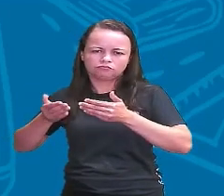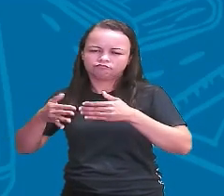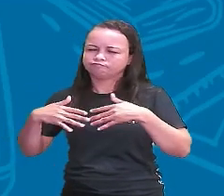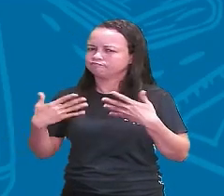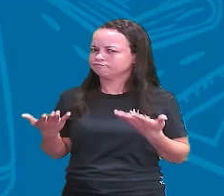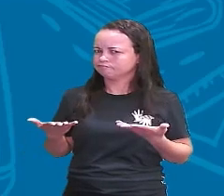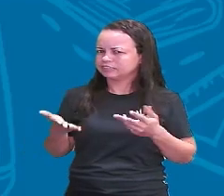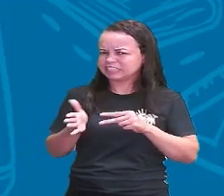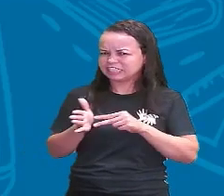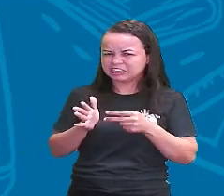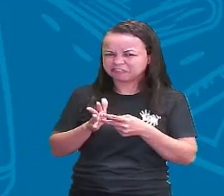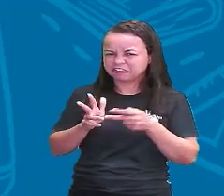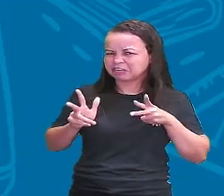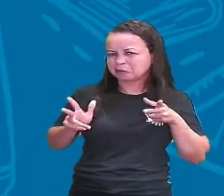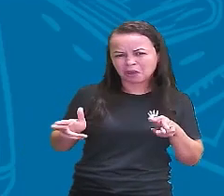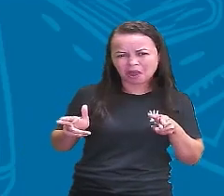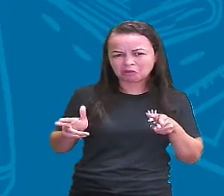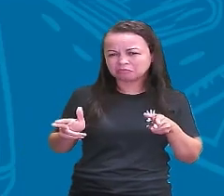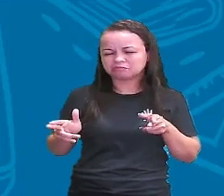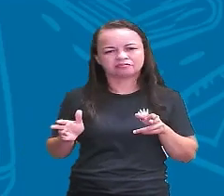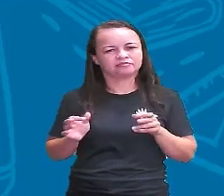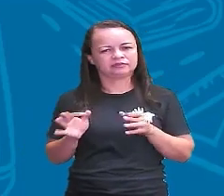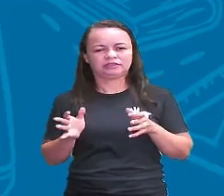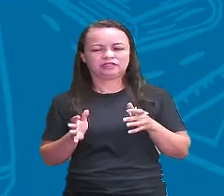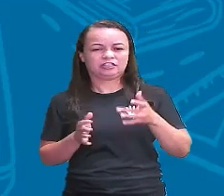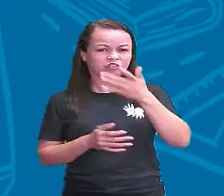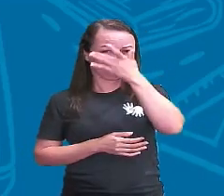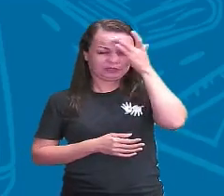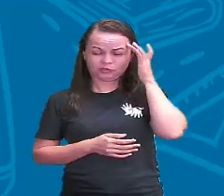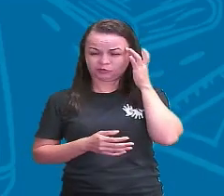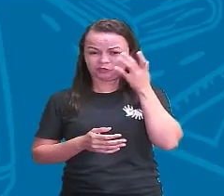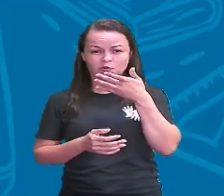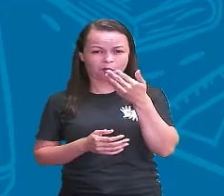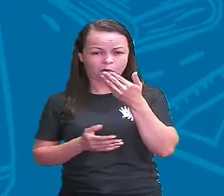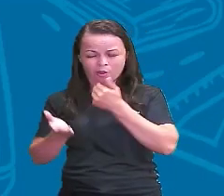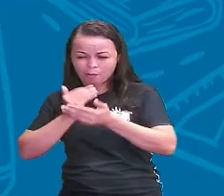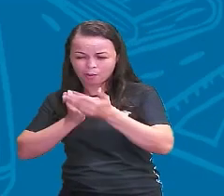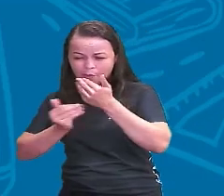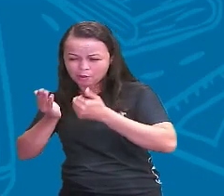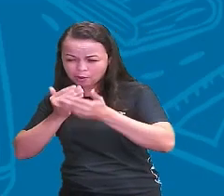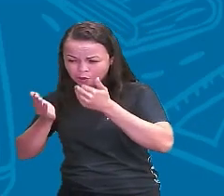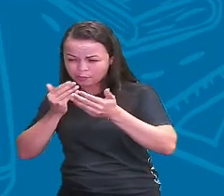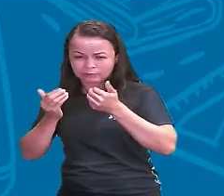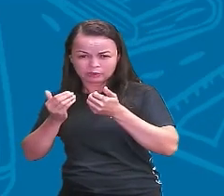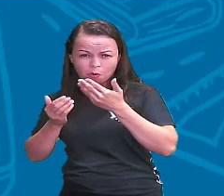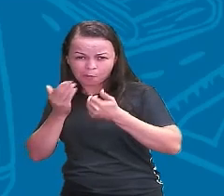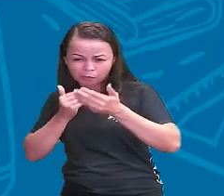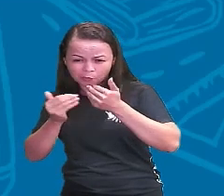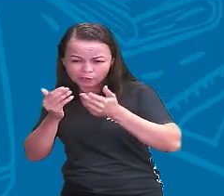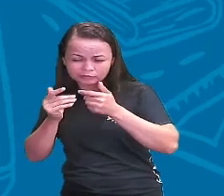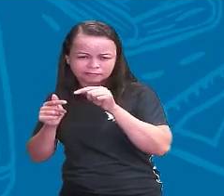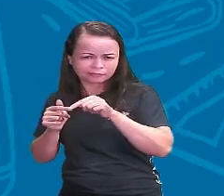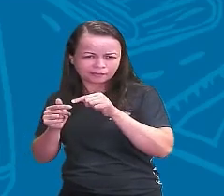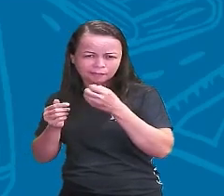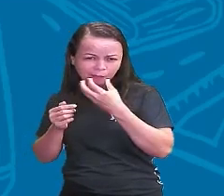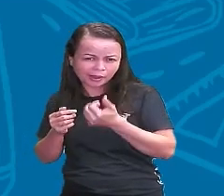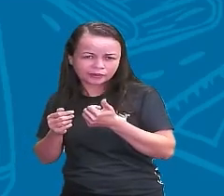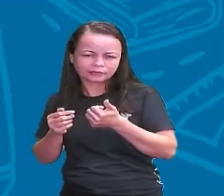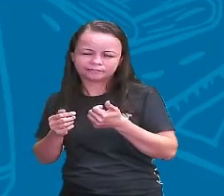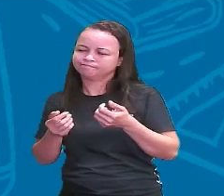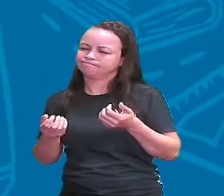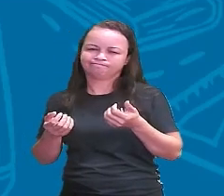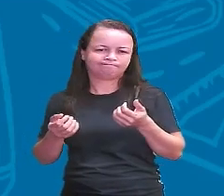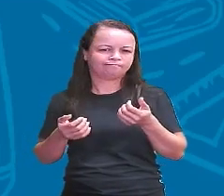certo? Muitas vezes a gente come em grande quantidade, mas a gente não está se alimentando bem. Pelo contrário, a gente está se alimentando